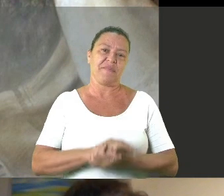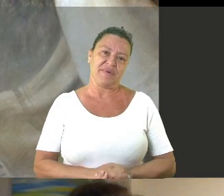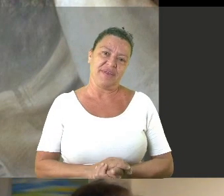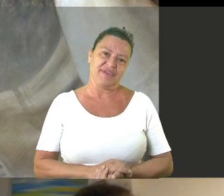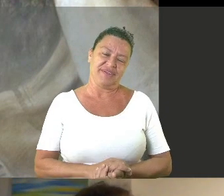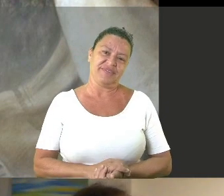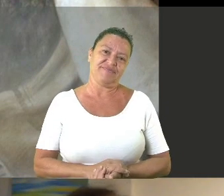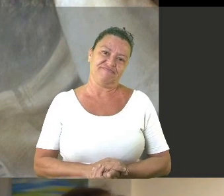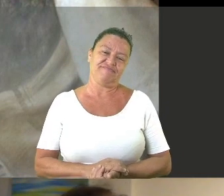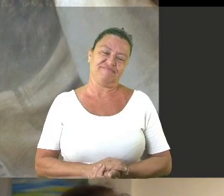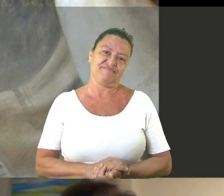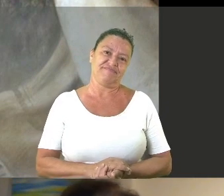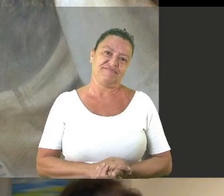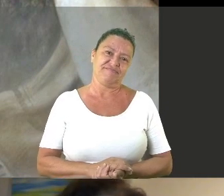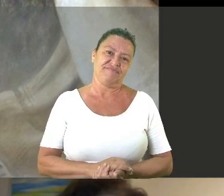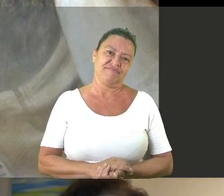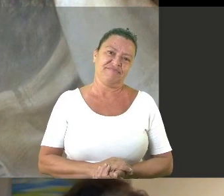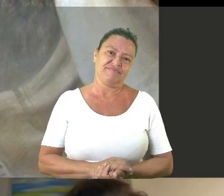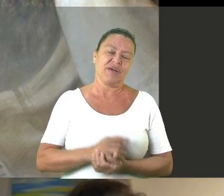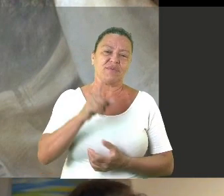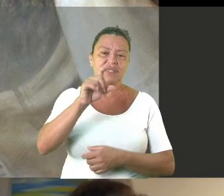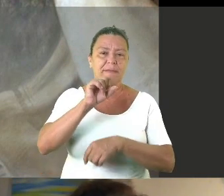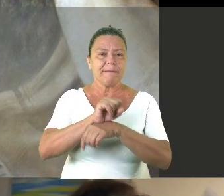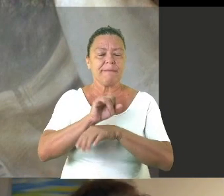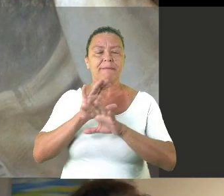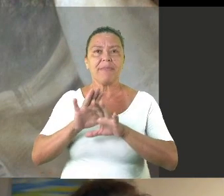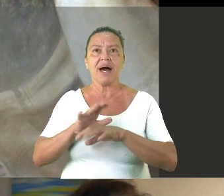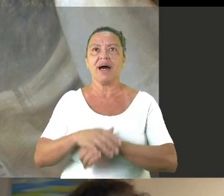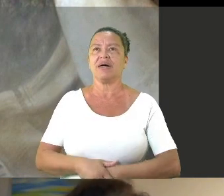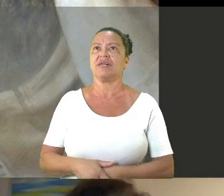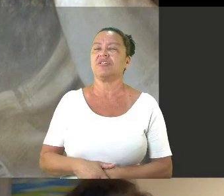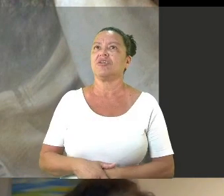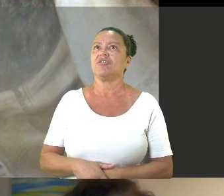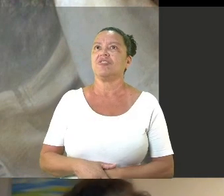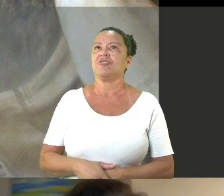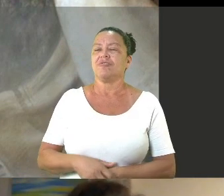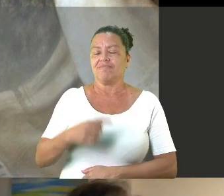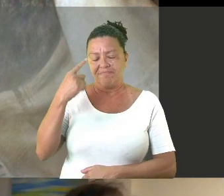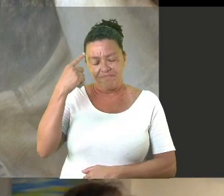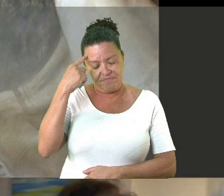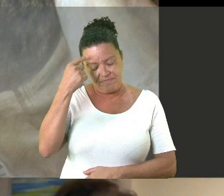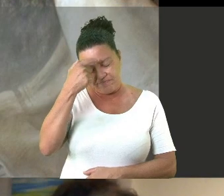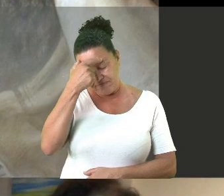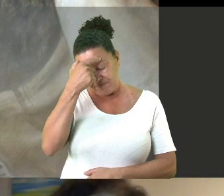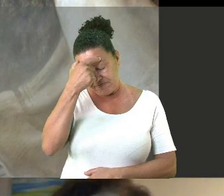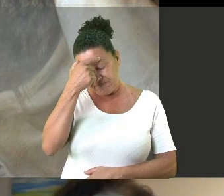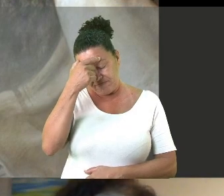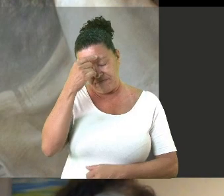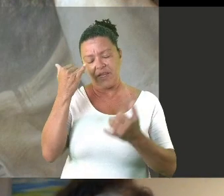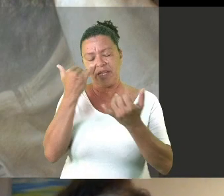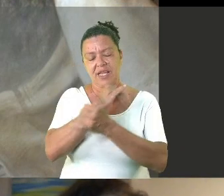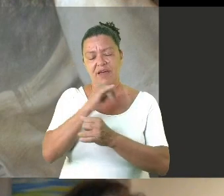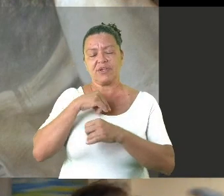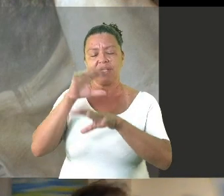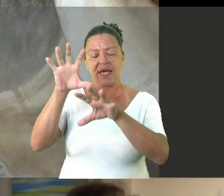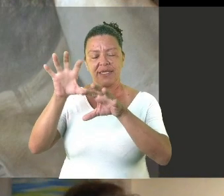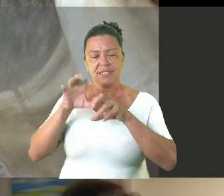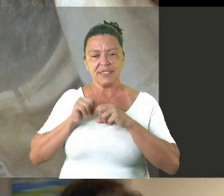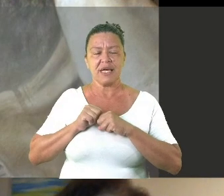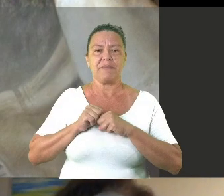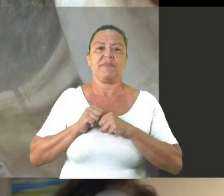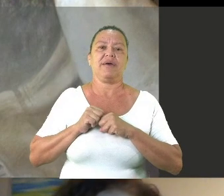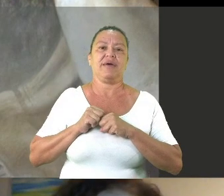disso a cada vez que nós paremos para nos concentrar na energia que a gente está recebendo